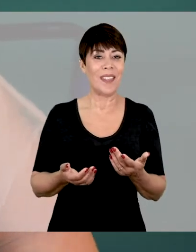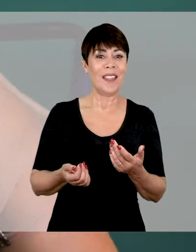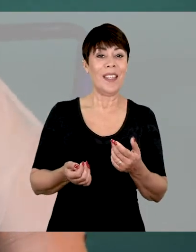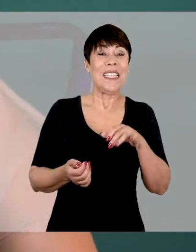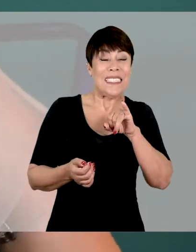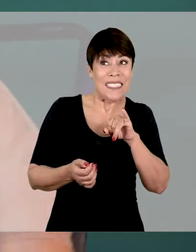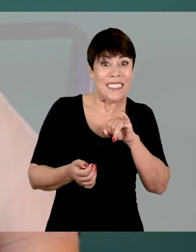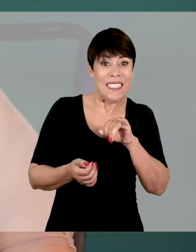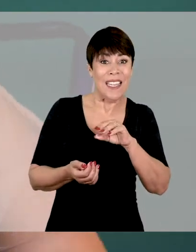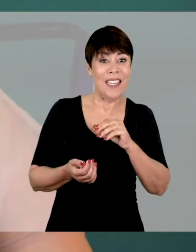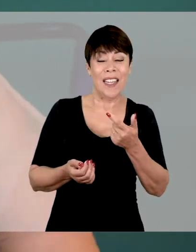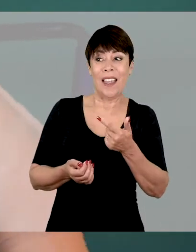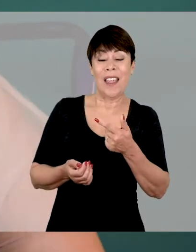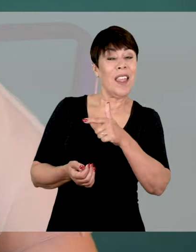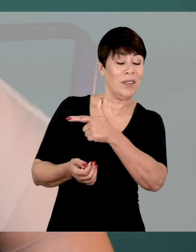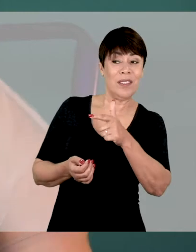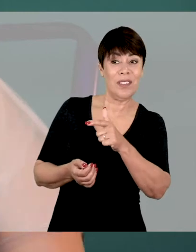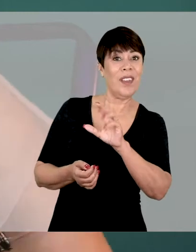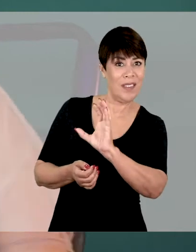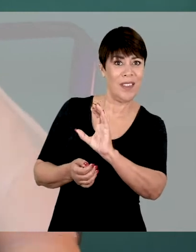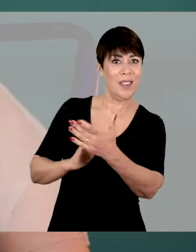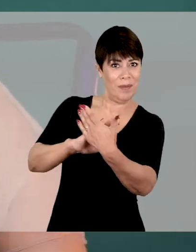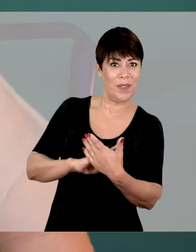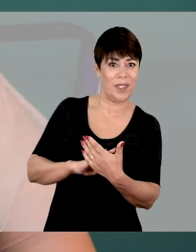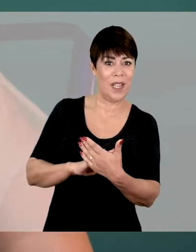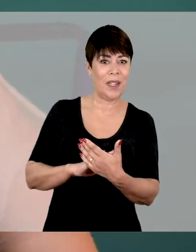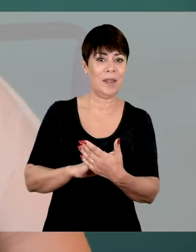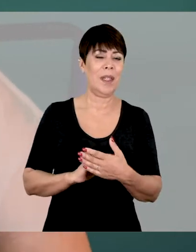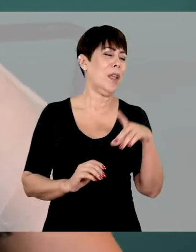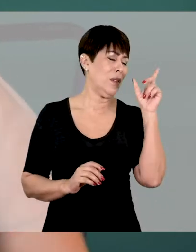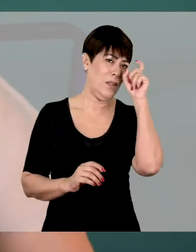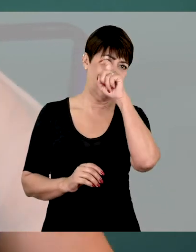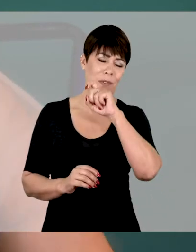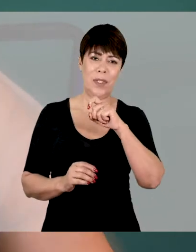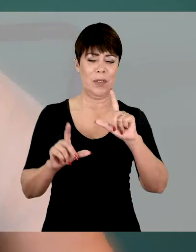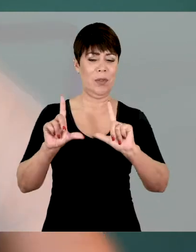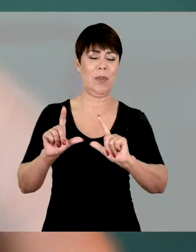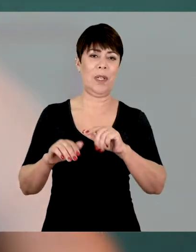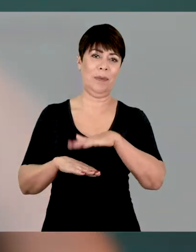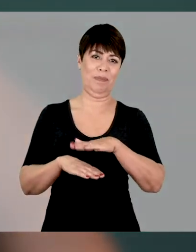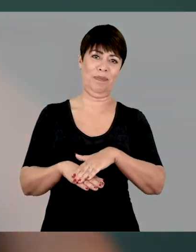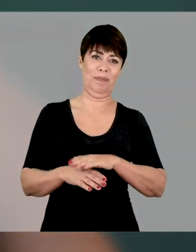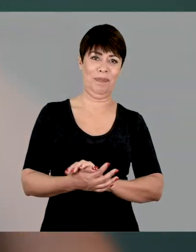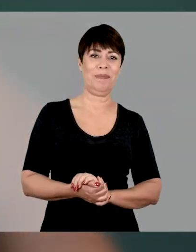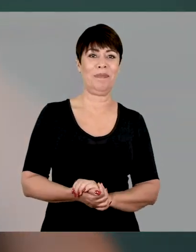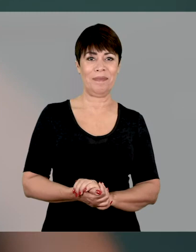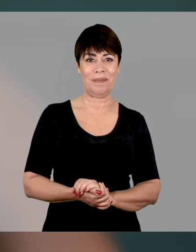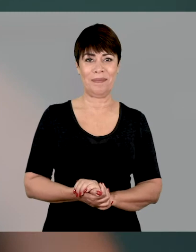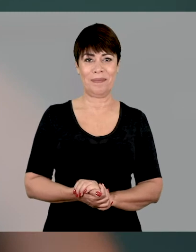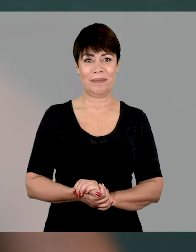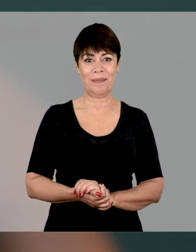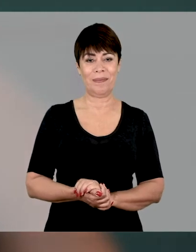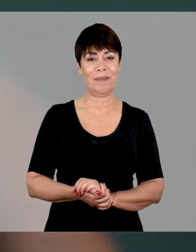se não fosse isso a na TV aguardo e